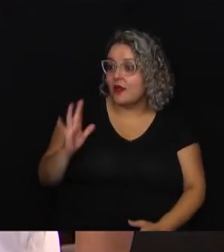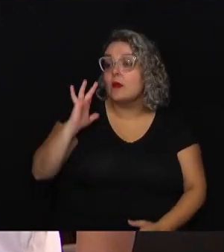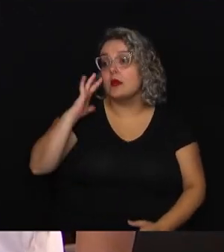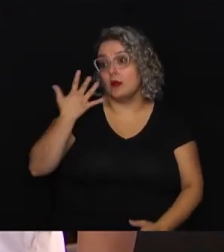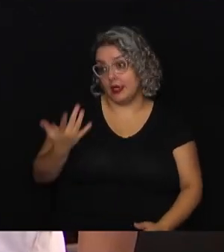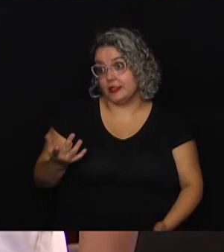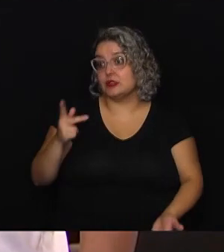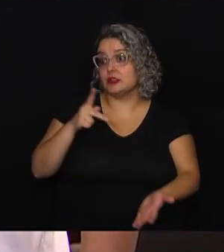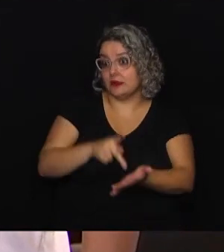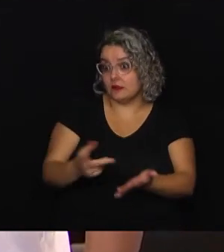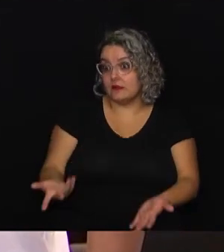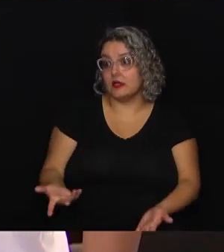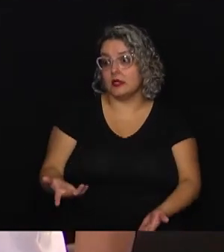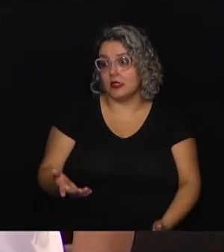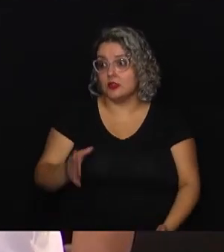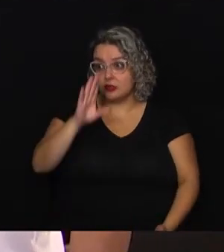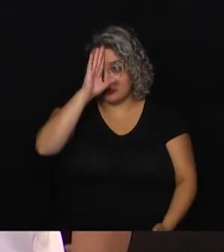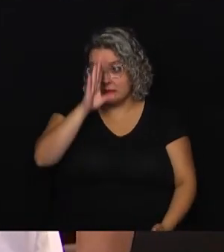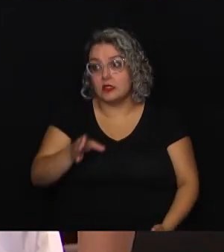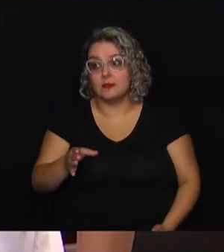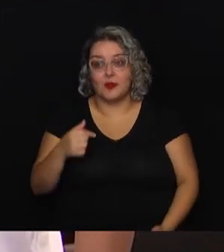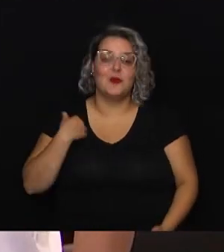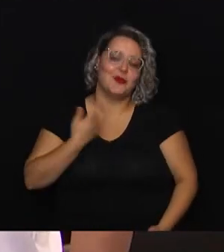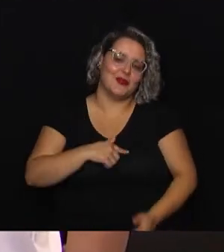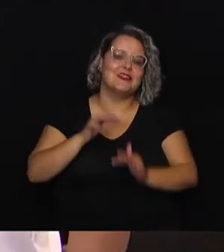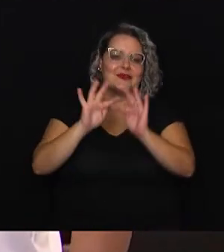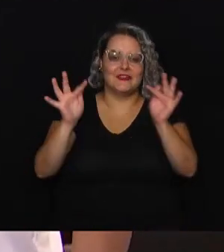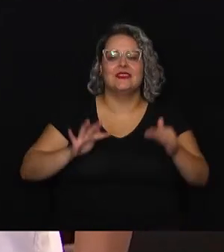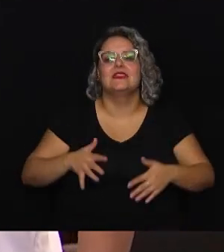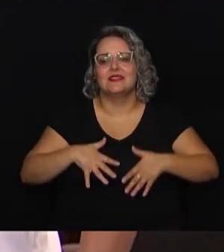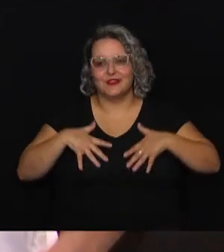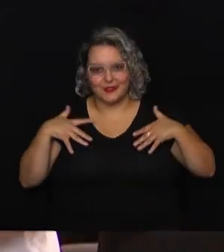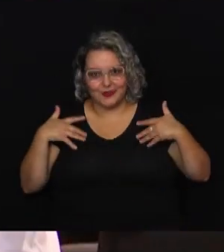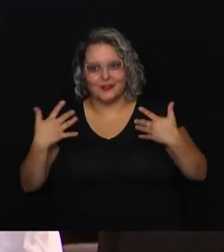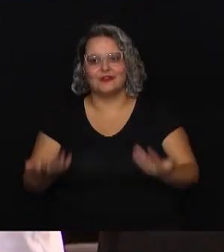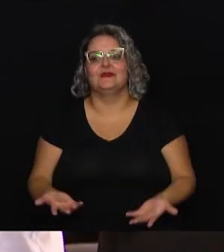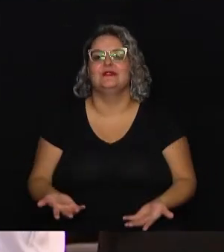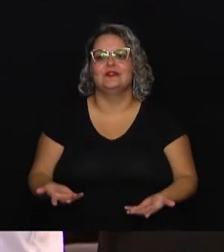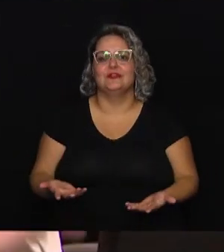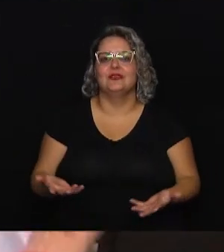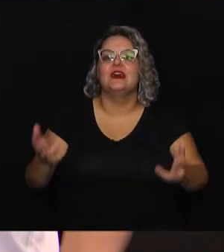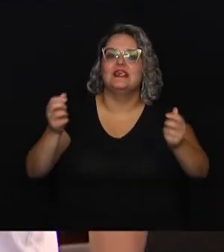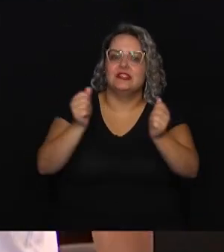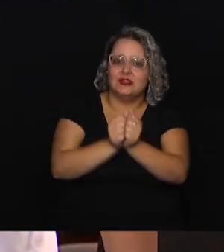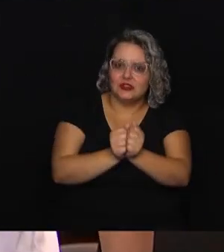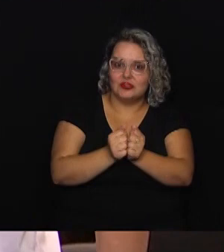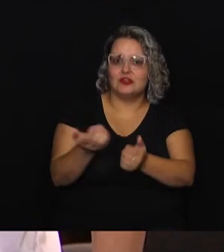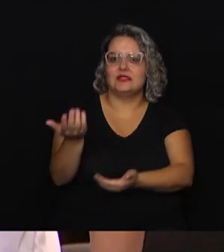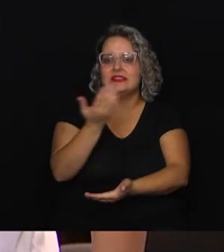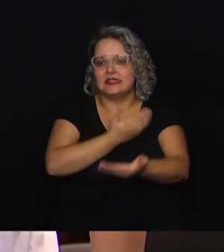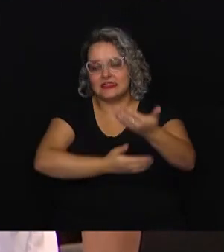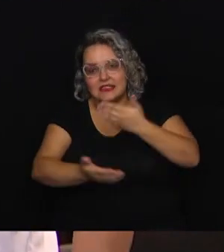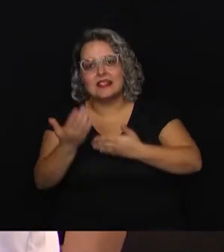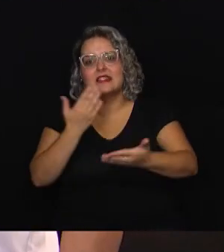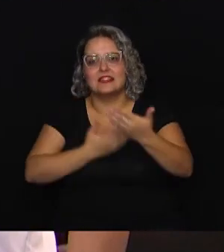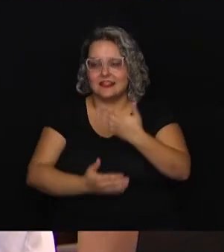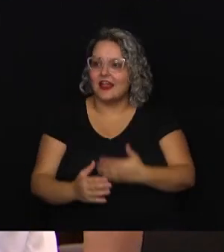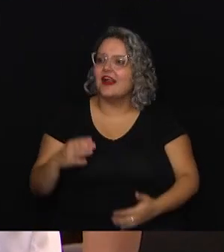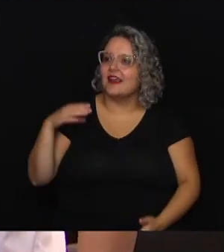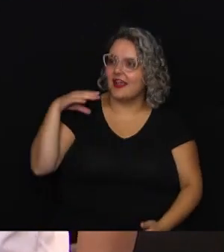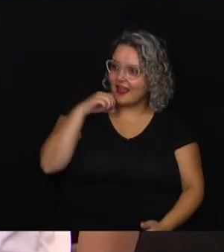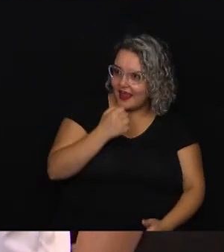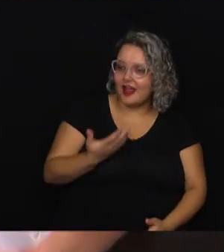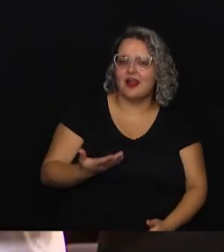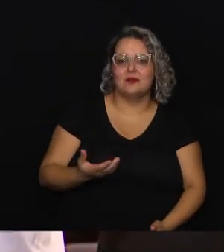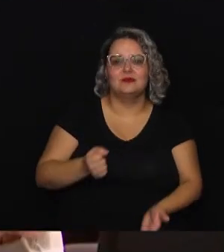ponto principal realmente, a gente está feliz, orgulhoso, e a gente também aí, junto com essa interação toda, a gente vai em breve também lançar um